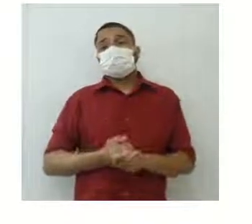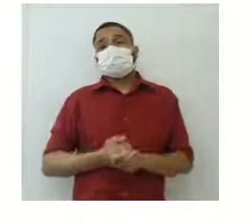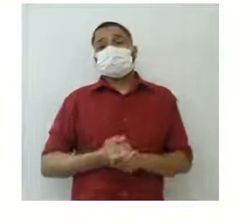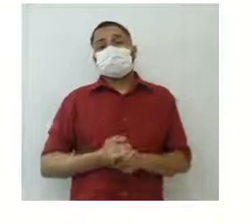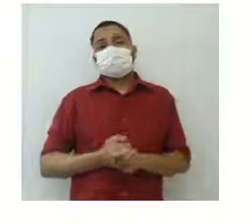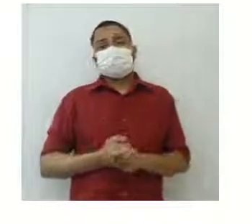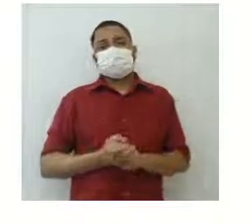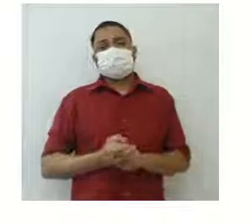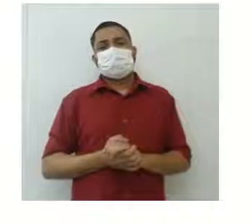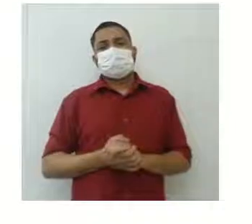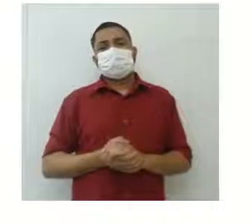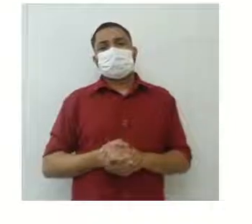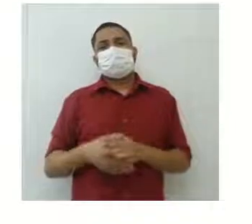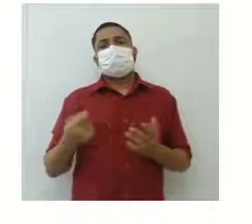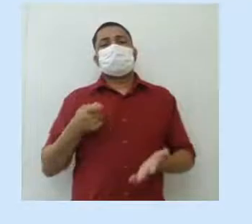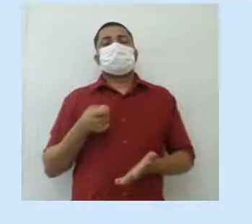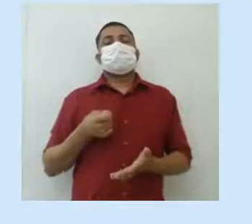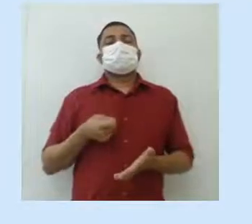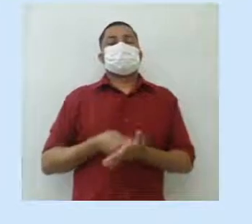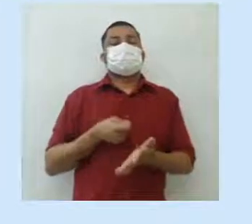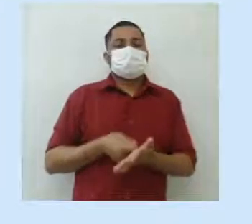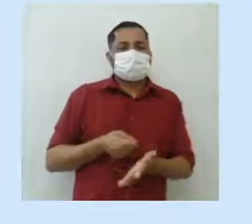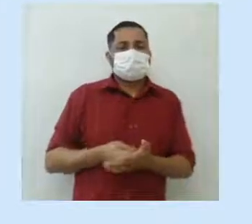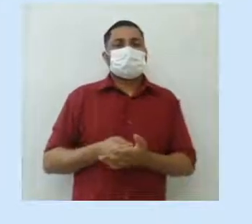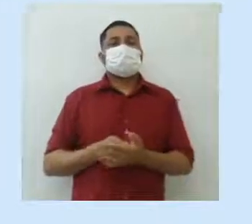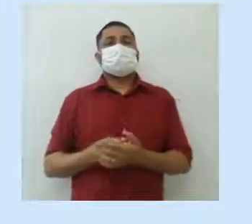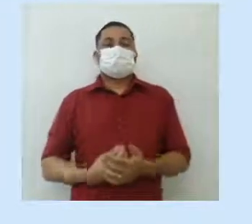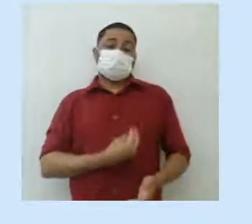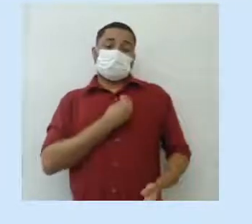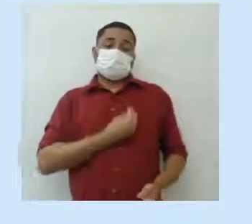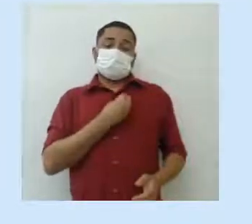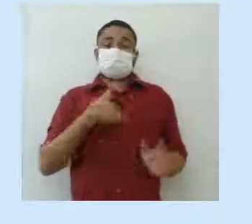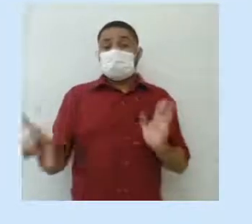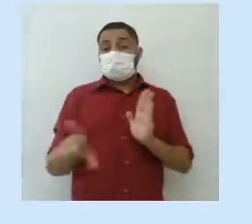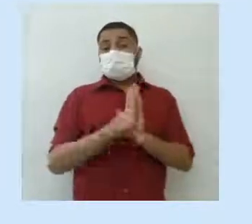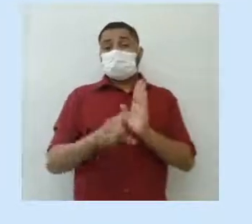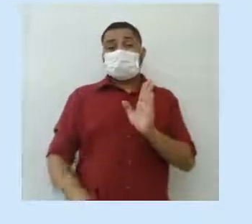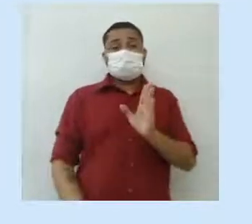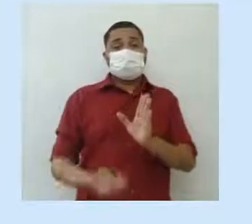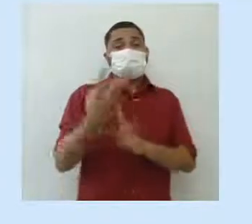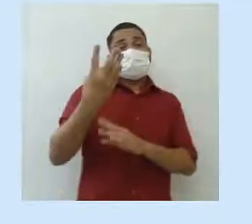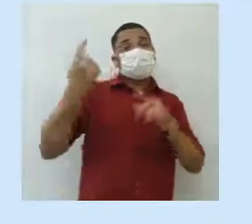embora a existência de leis que foram criadas para